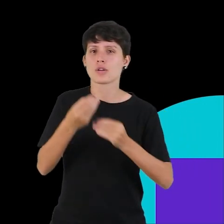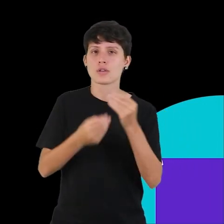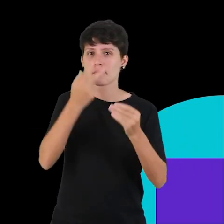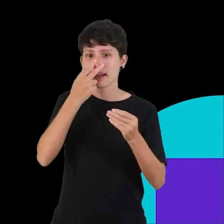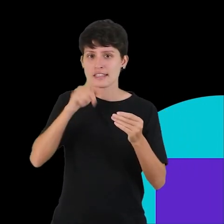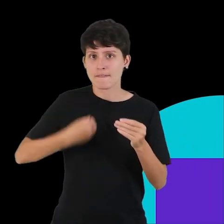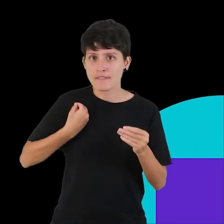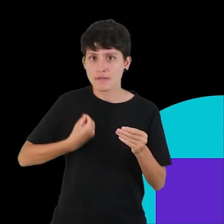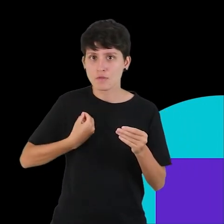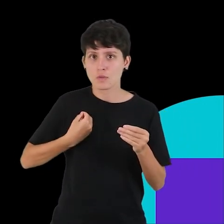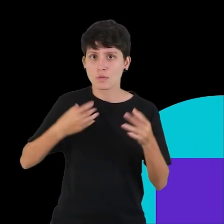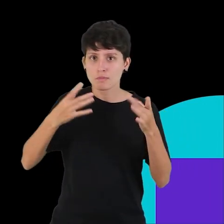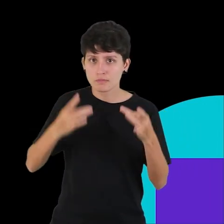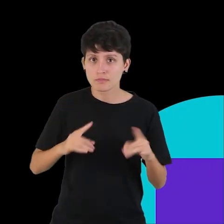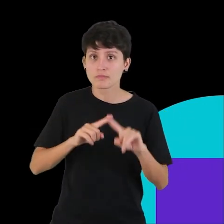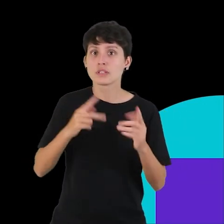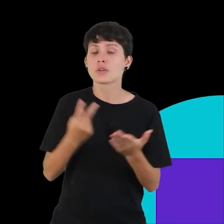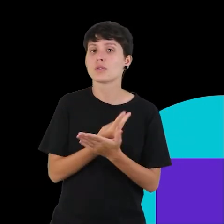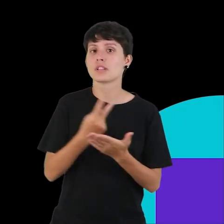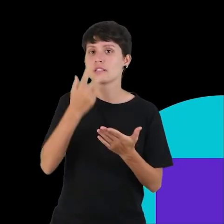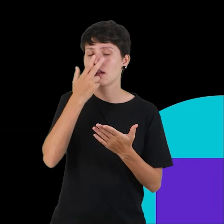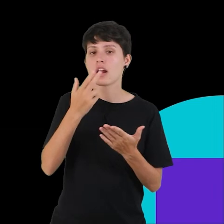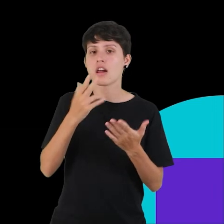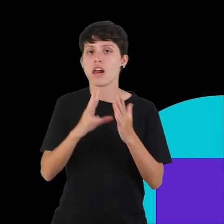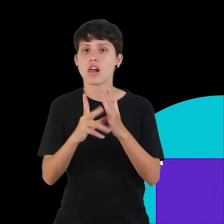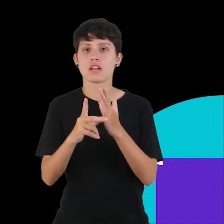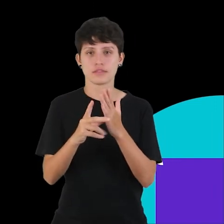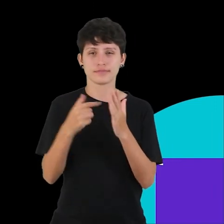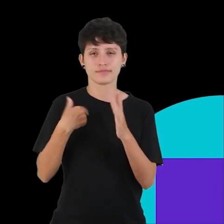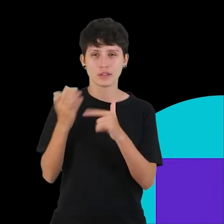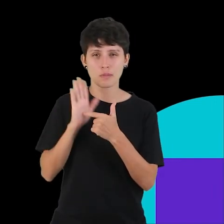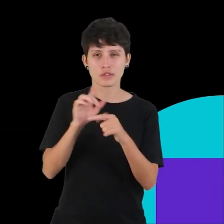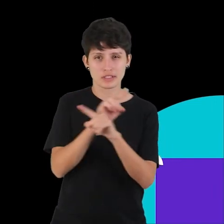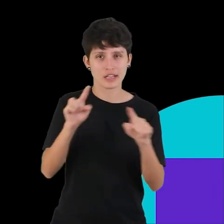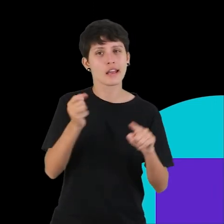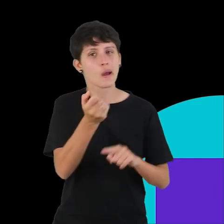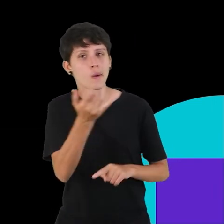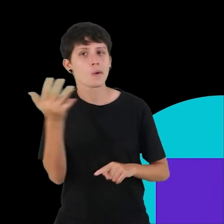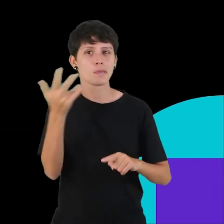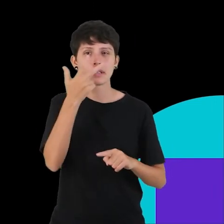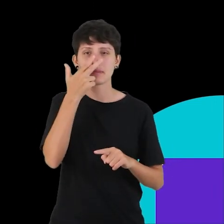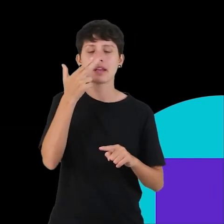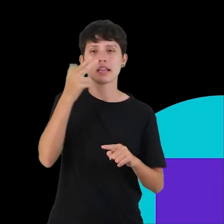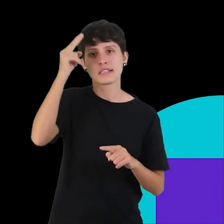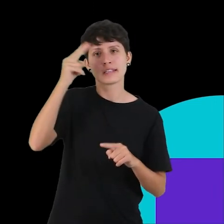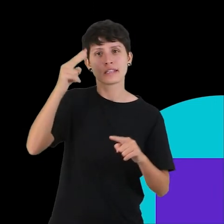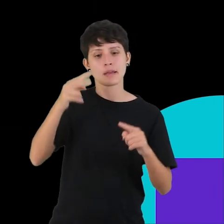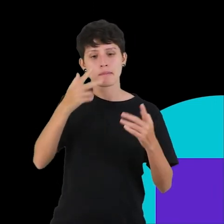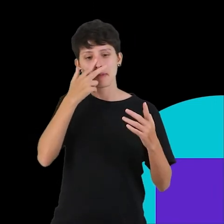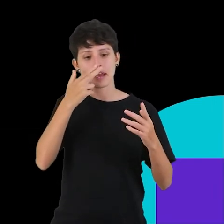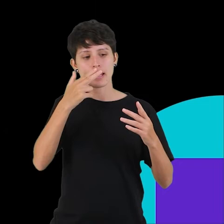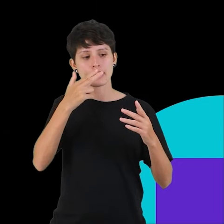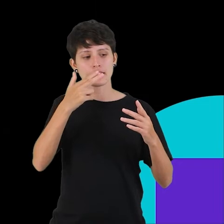acabam sendo impactadas por essa mudança alimentar. Então, tem um problema econômico também, né? Você está mudando ali um consumo